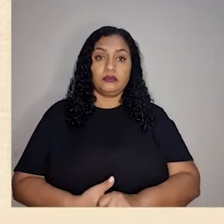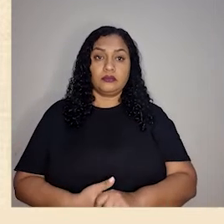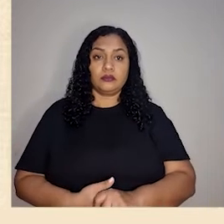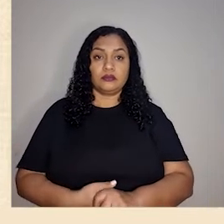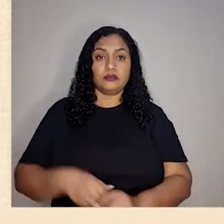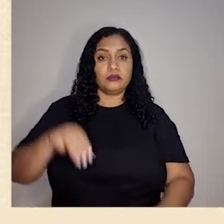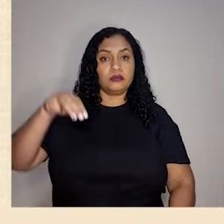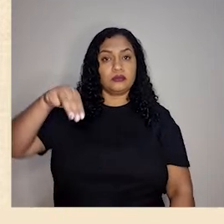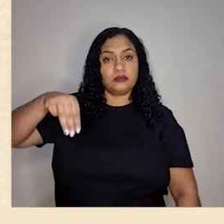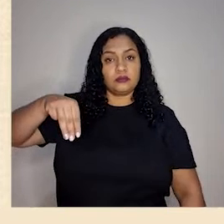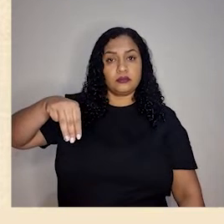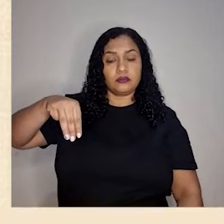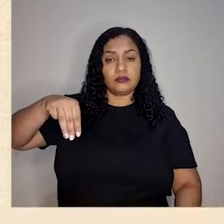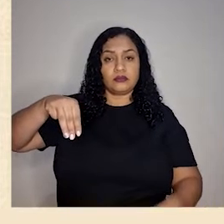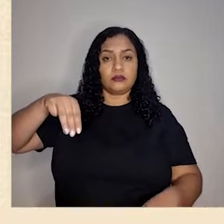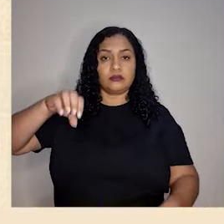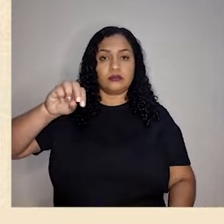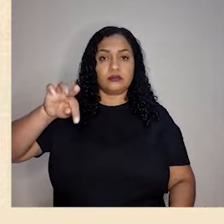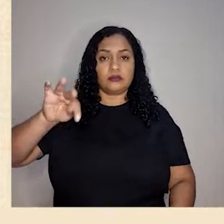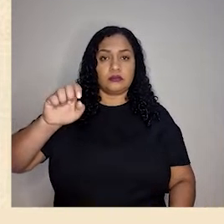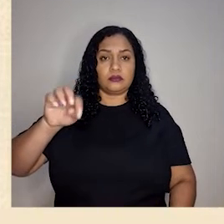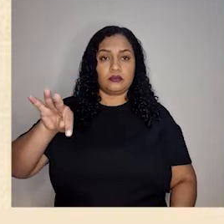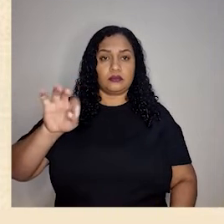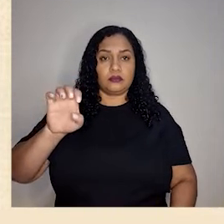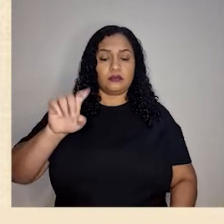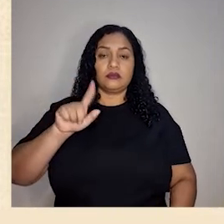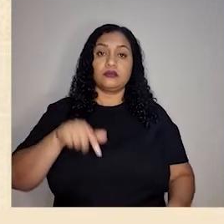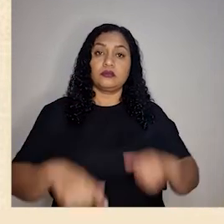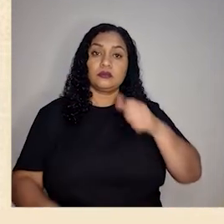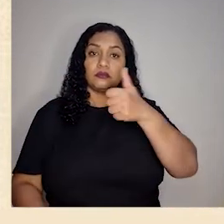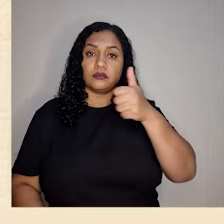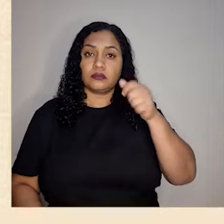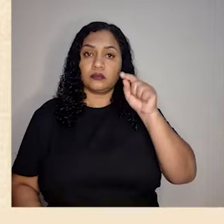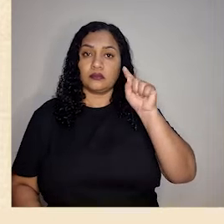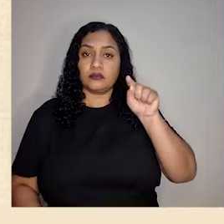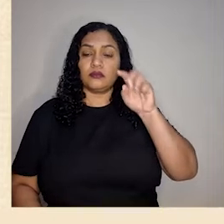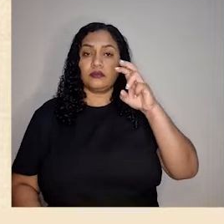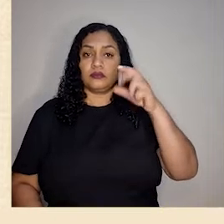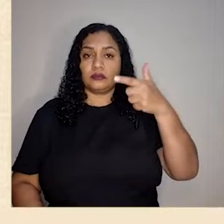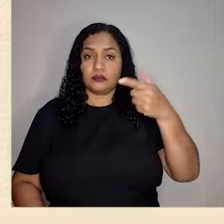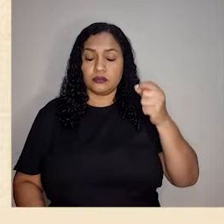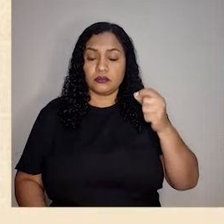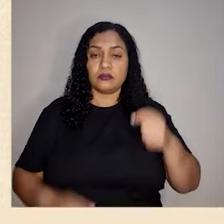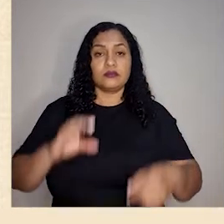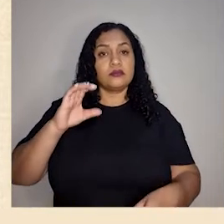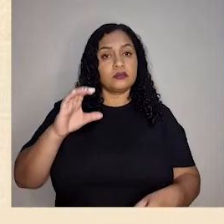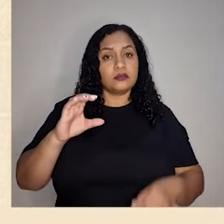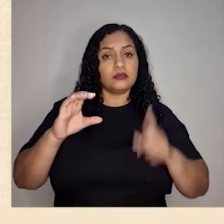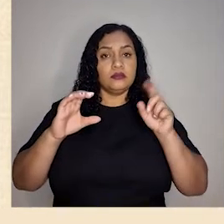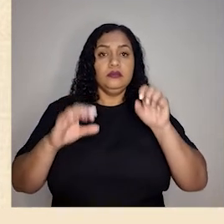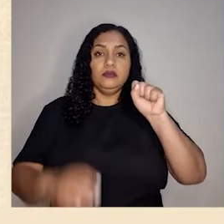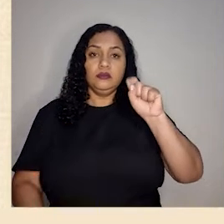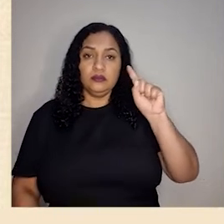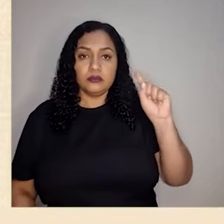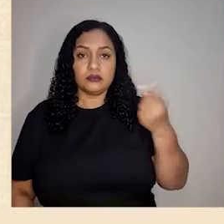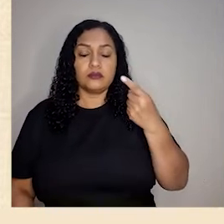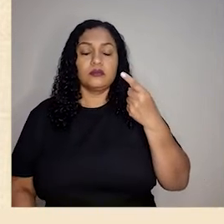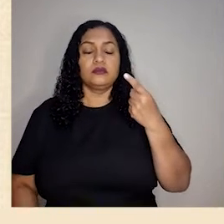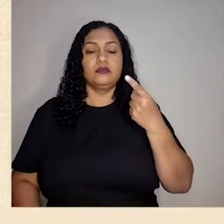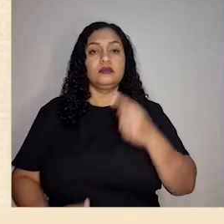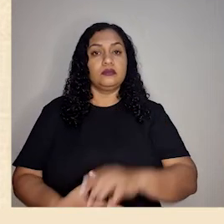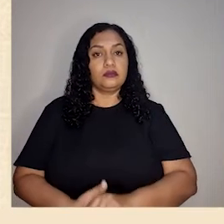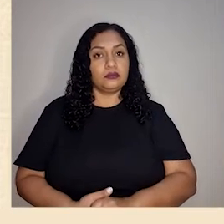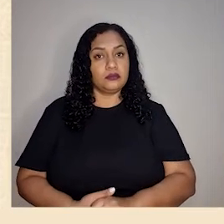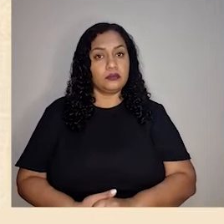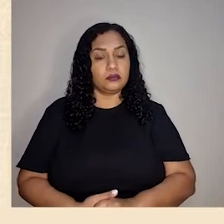o montante 11.520 tá aqui o capital é 8000 tá aqui